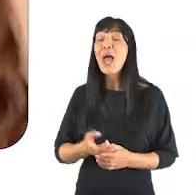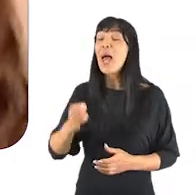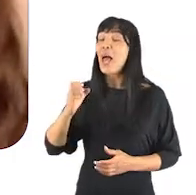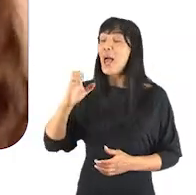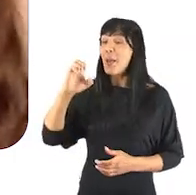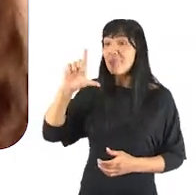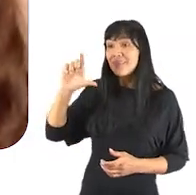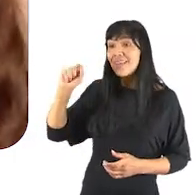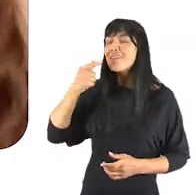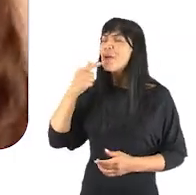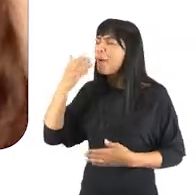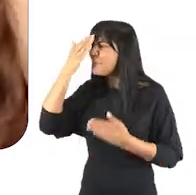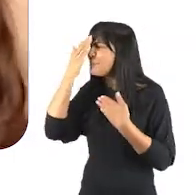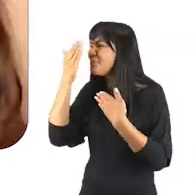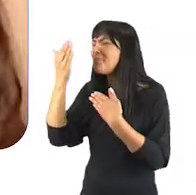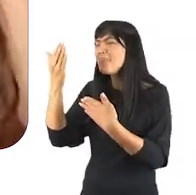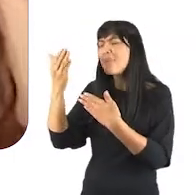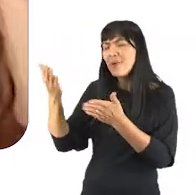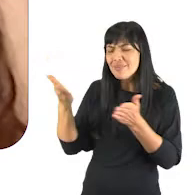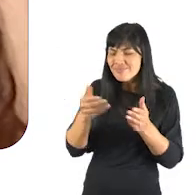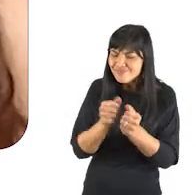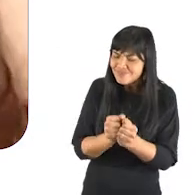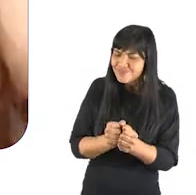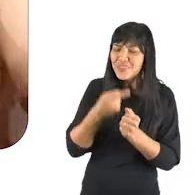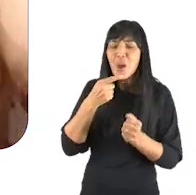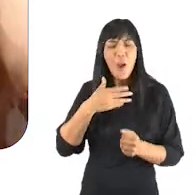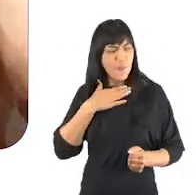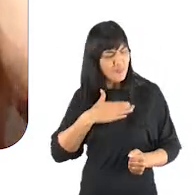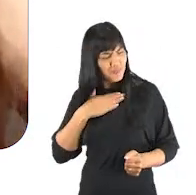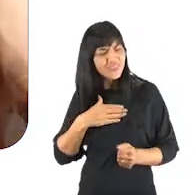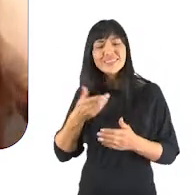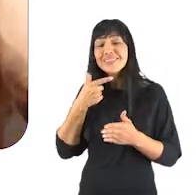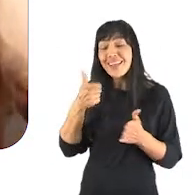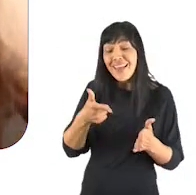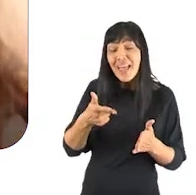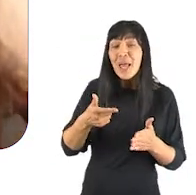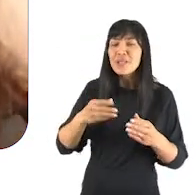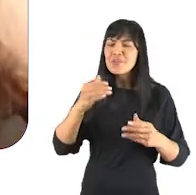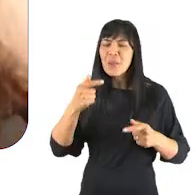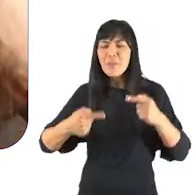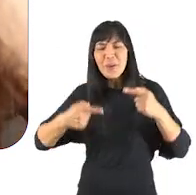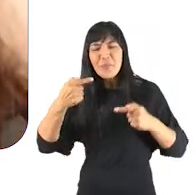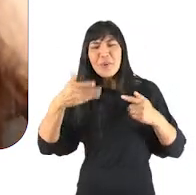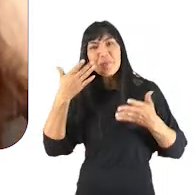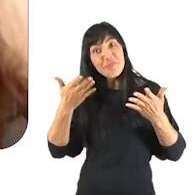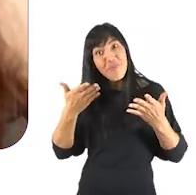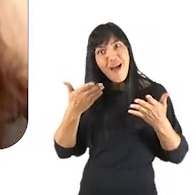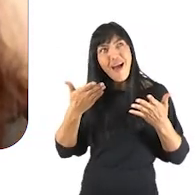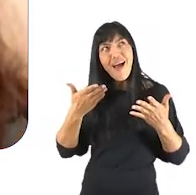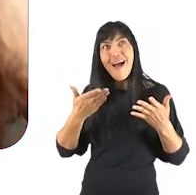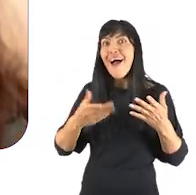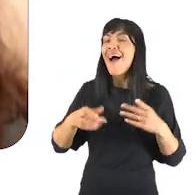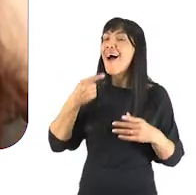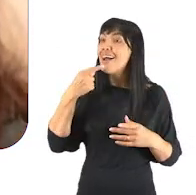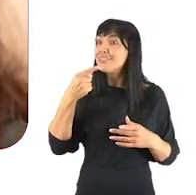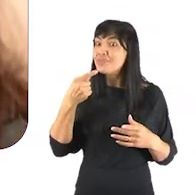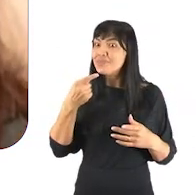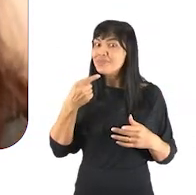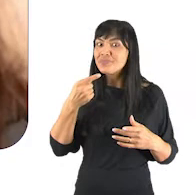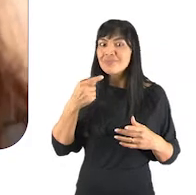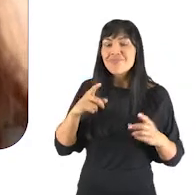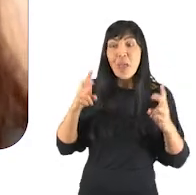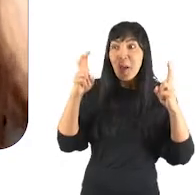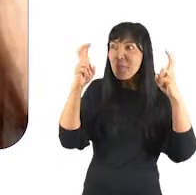Elaine, muito obrigada pela tua contribuição. Foi um prazer enorme a gente fazer esse bate-papo, né, desse assunto